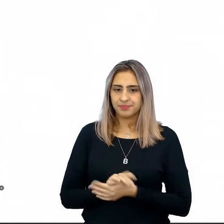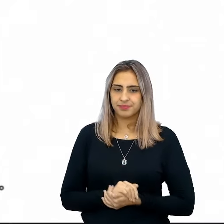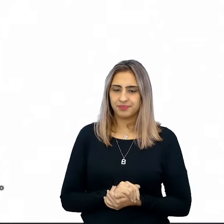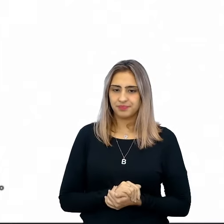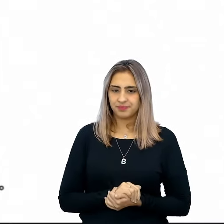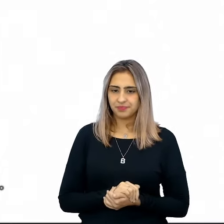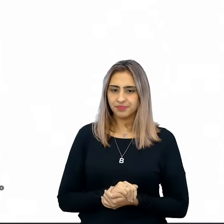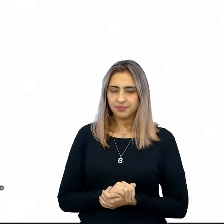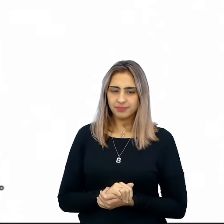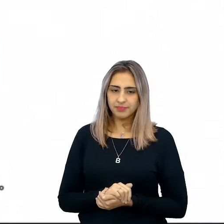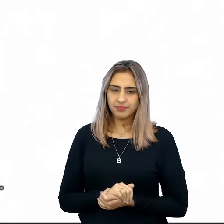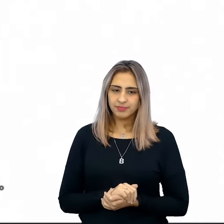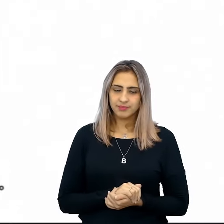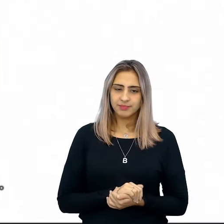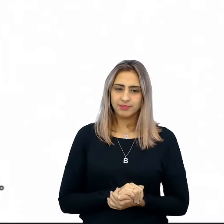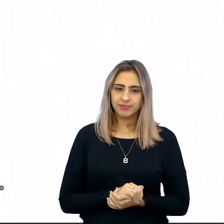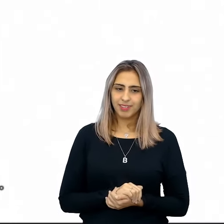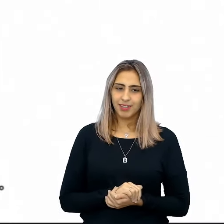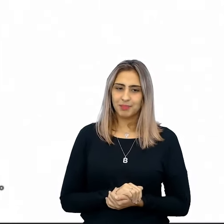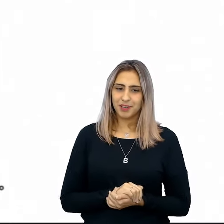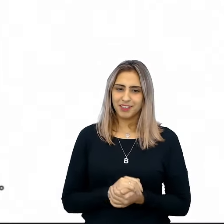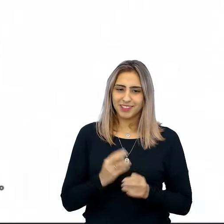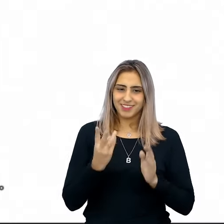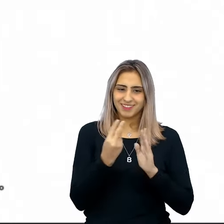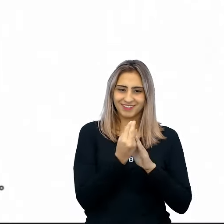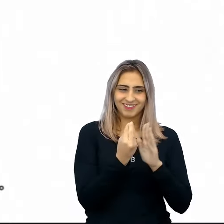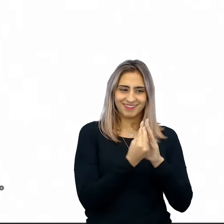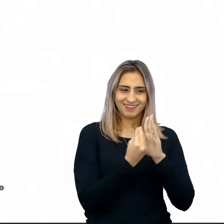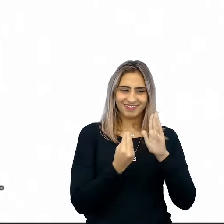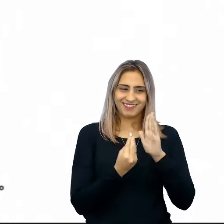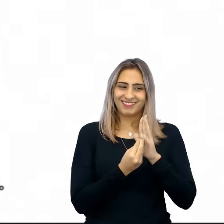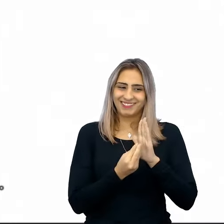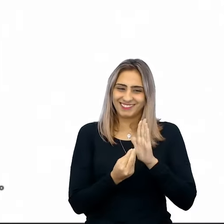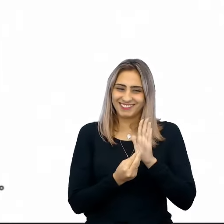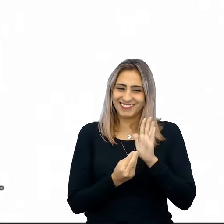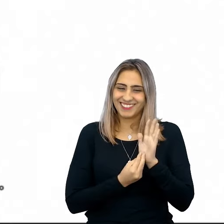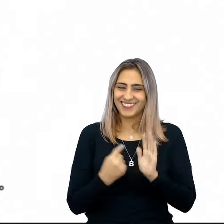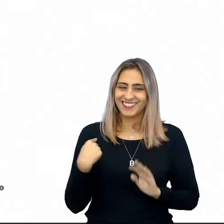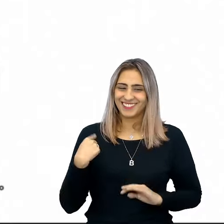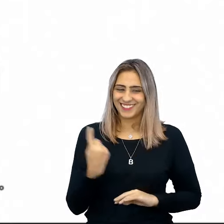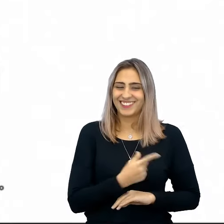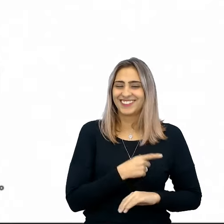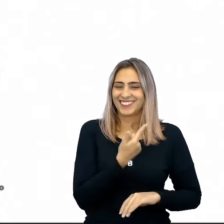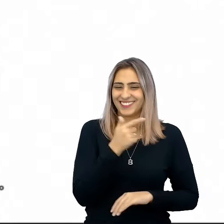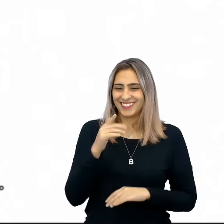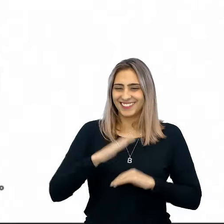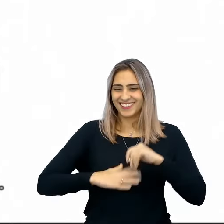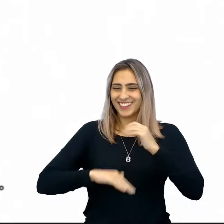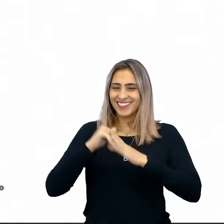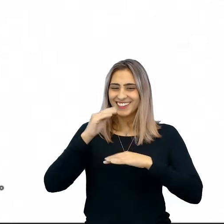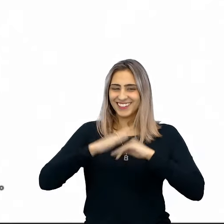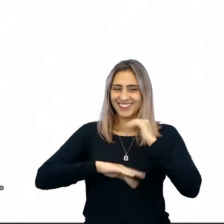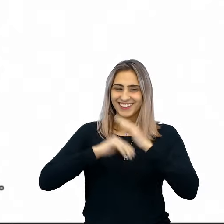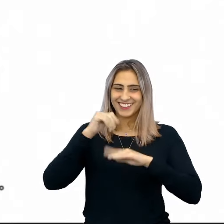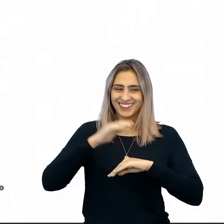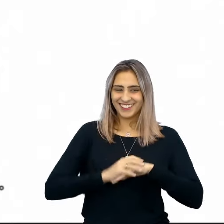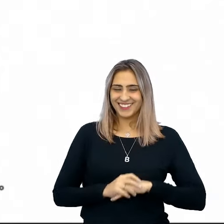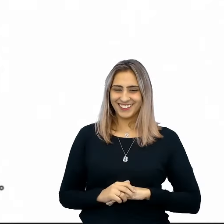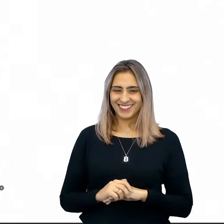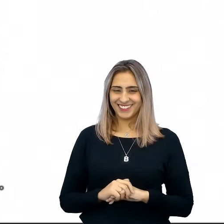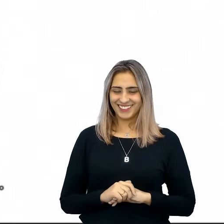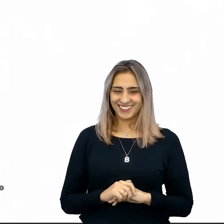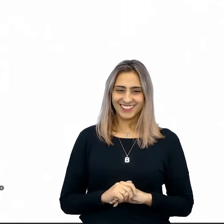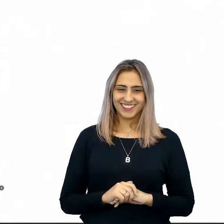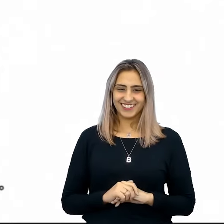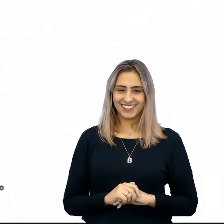de um dos itens, né, que eles não foram tão bem. Então, voltando para a P, aqui nós temos outra habilidade que nós elencamos, né, como sendo